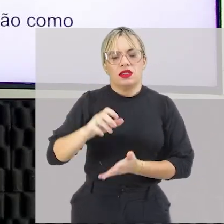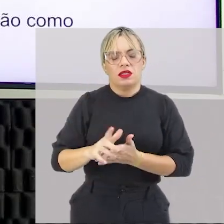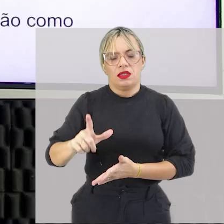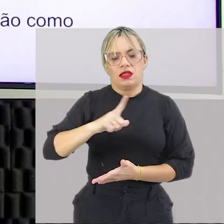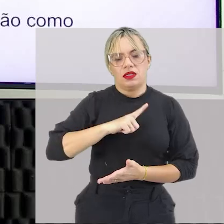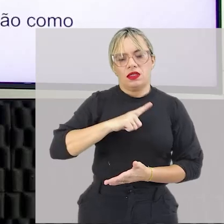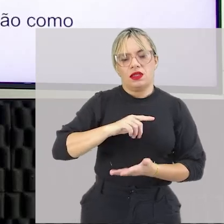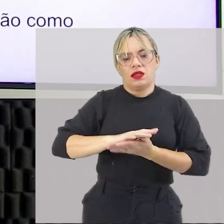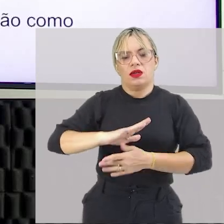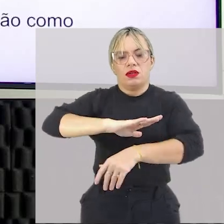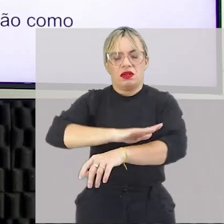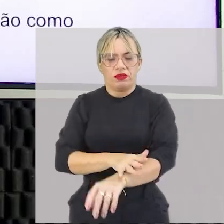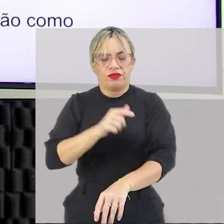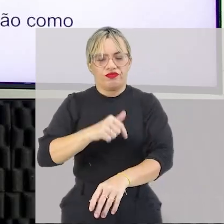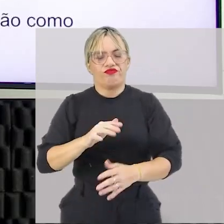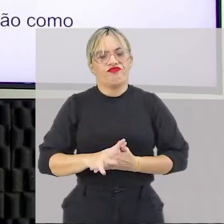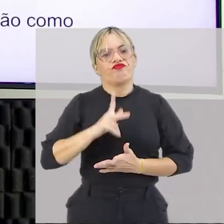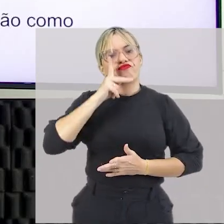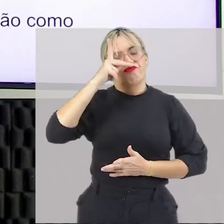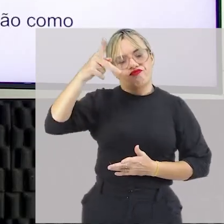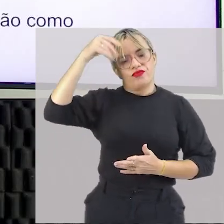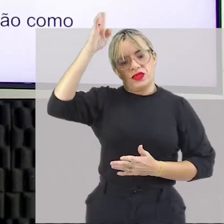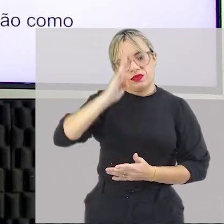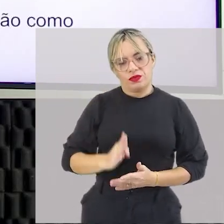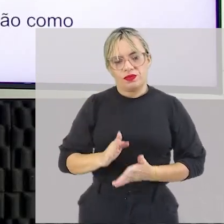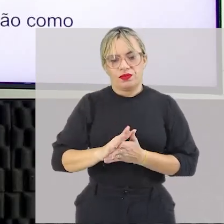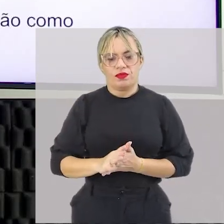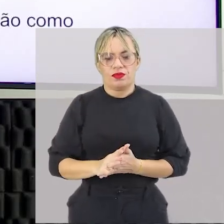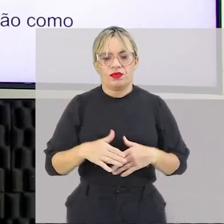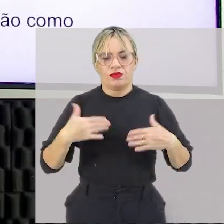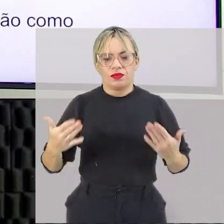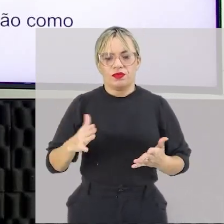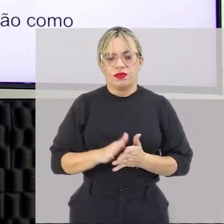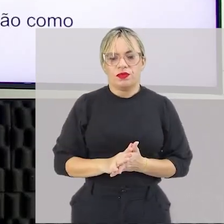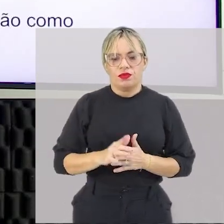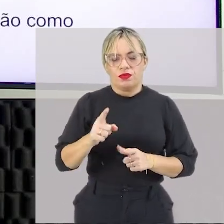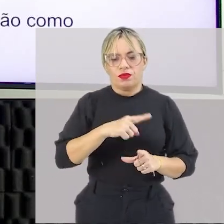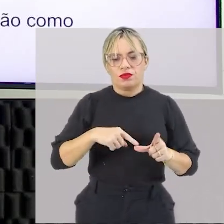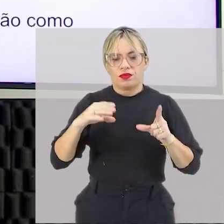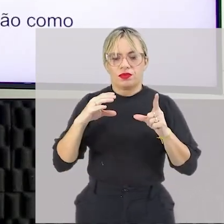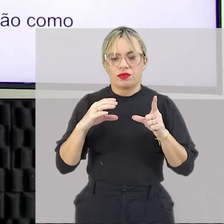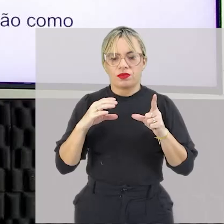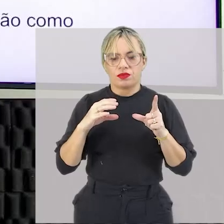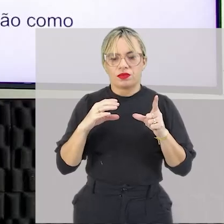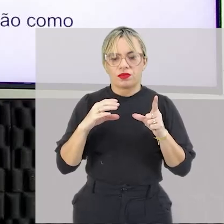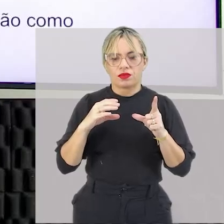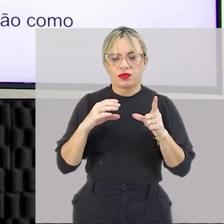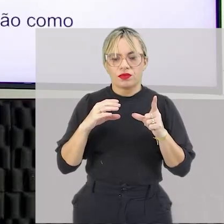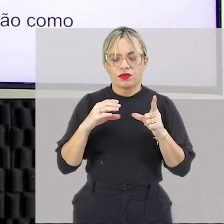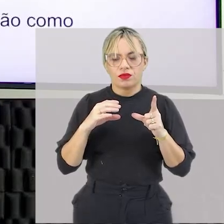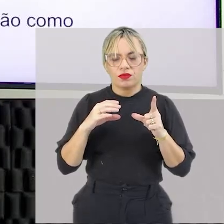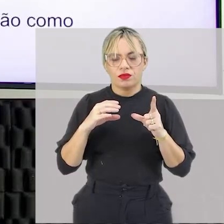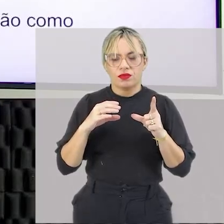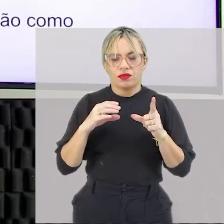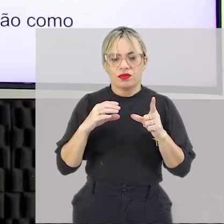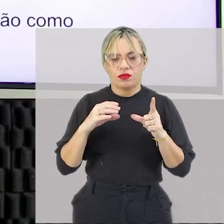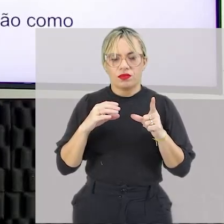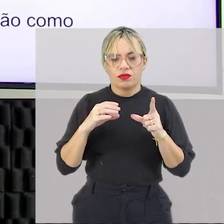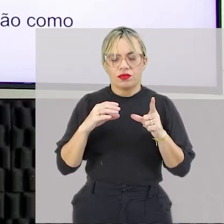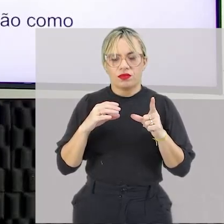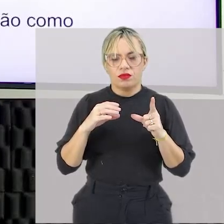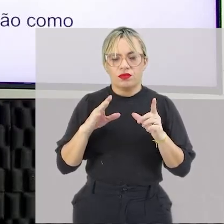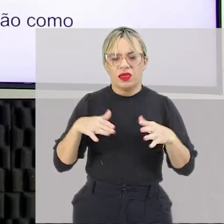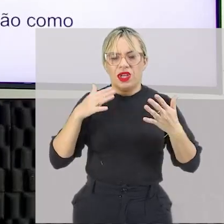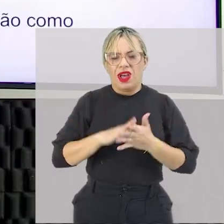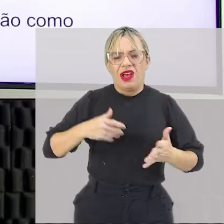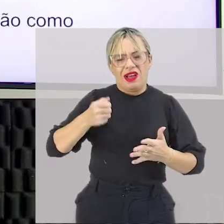Brasil ainda, preconceito racial. Então seria por enquanto a letra B. Contestar a necessidade da igualdade entre negros e brancos. Não,